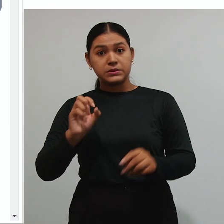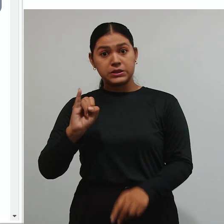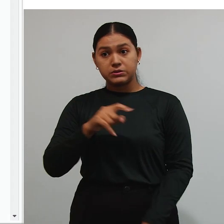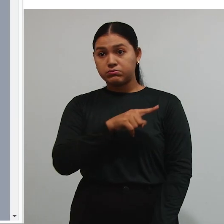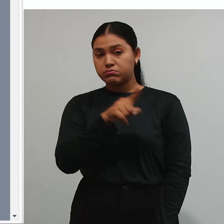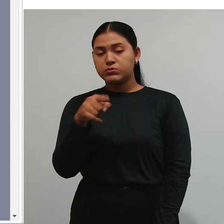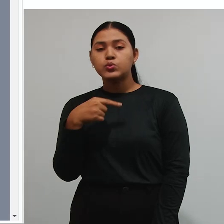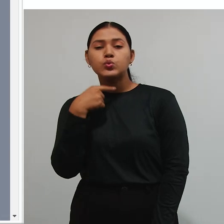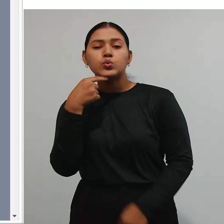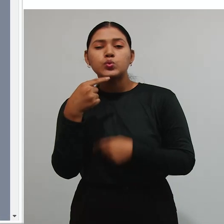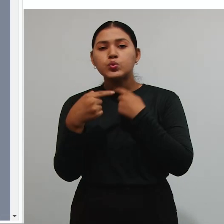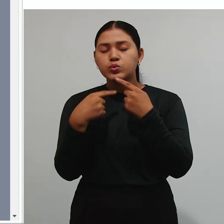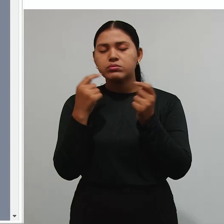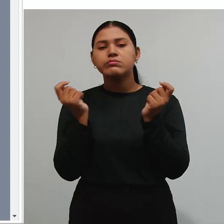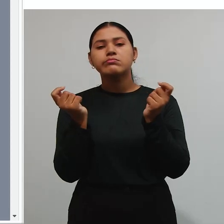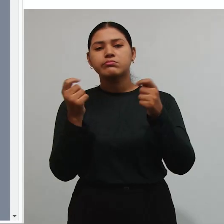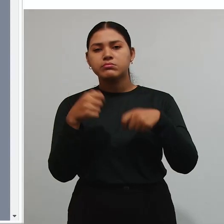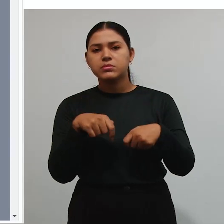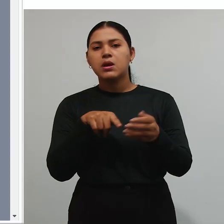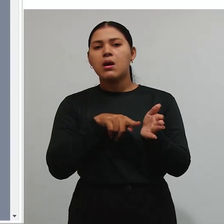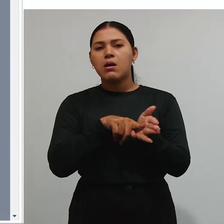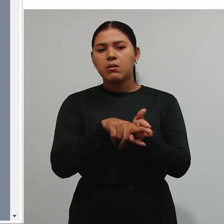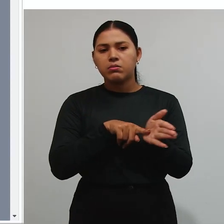Você consulta a NBR.